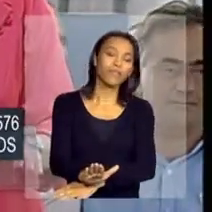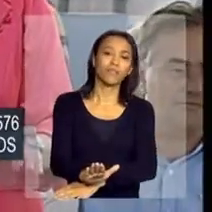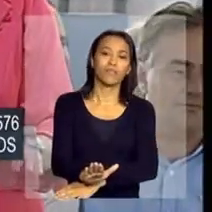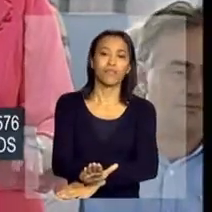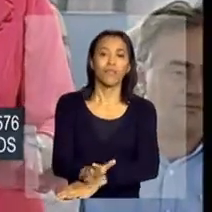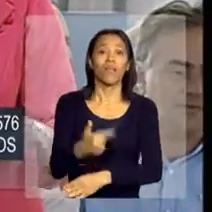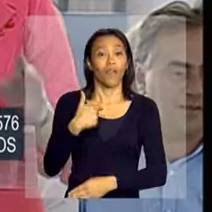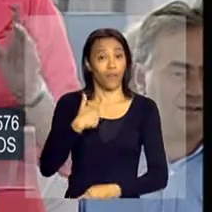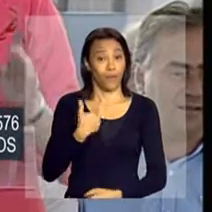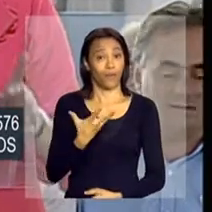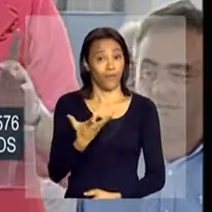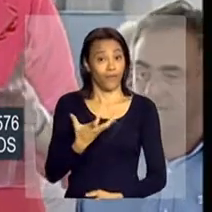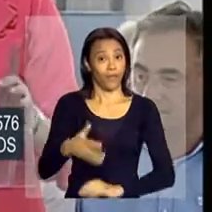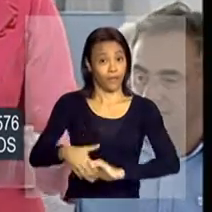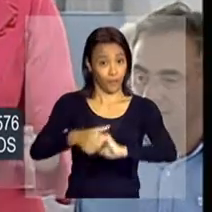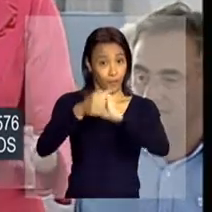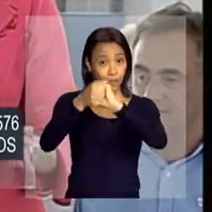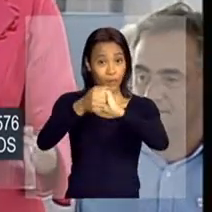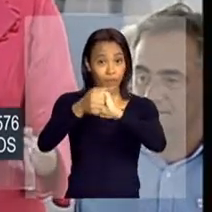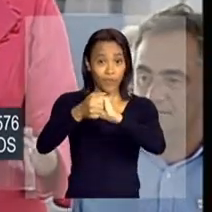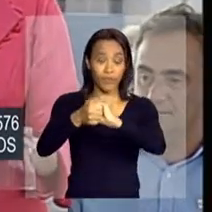Boa tarde, eu queria cumprimentar aqui,